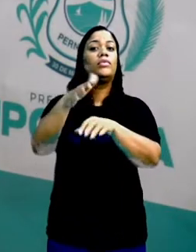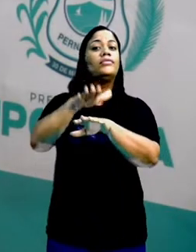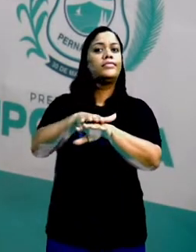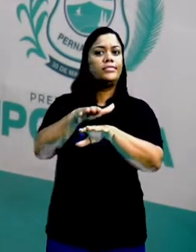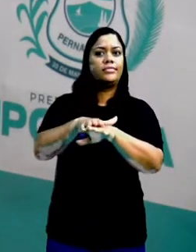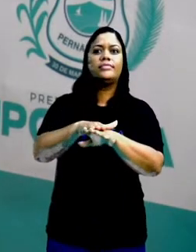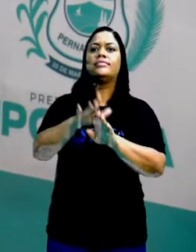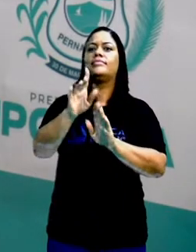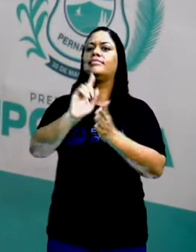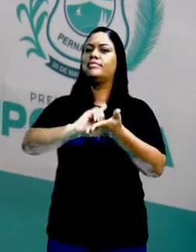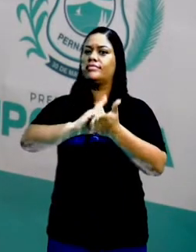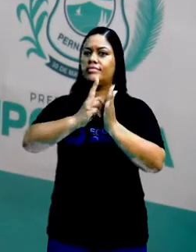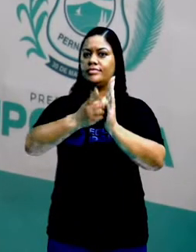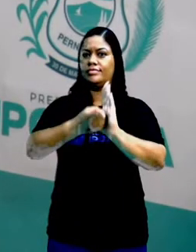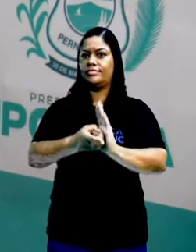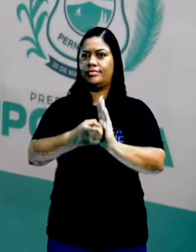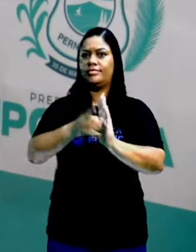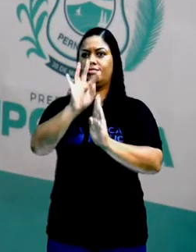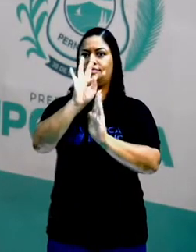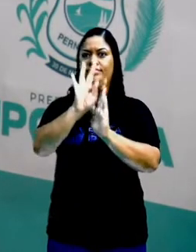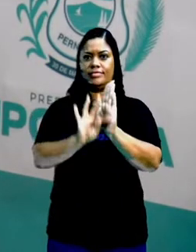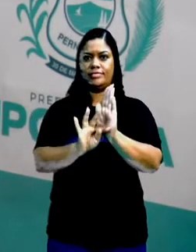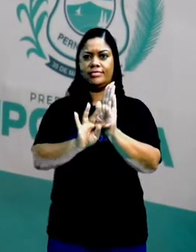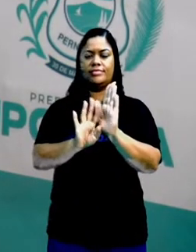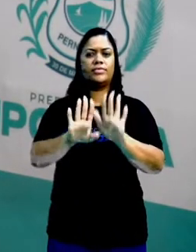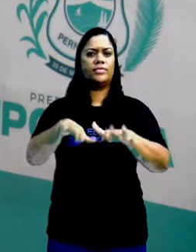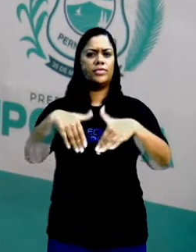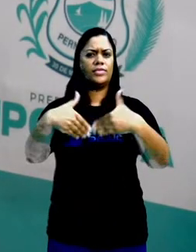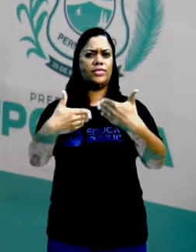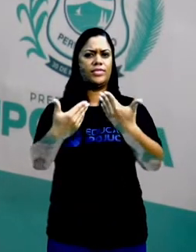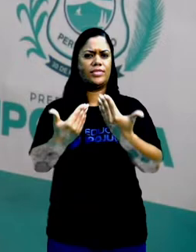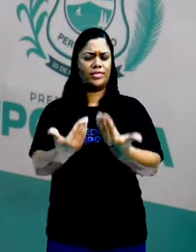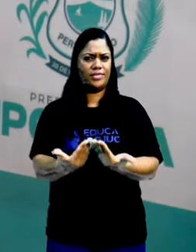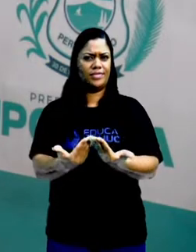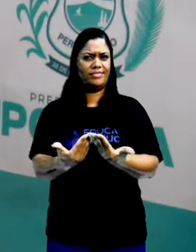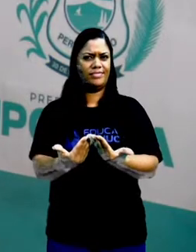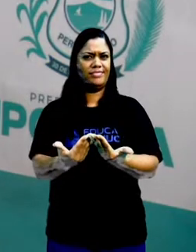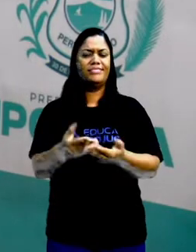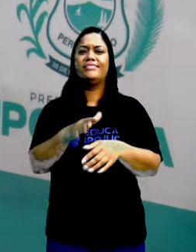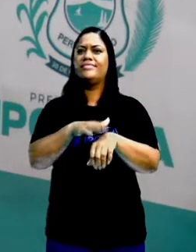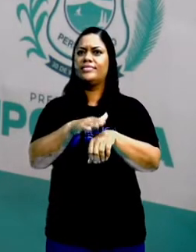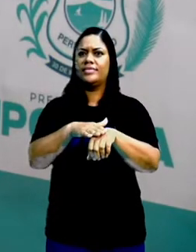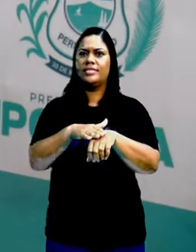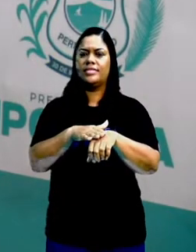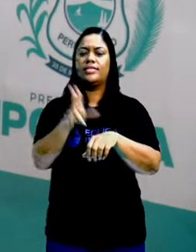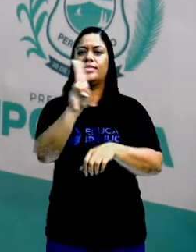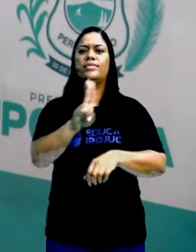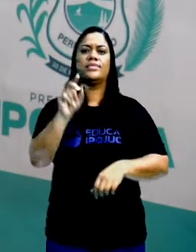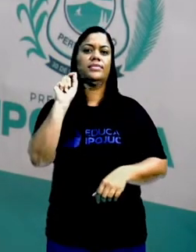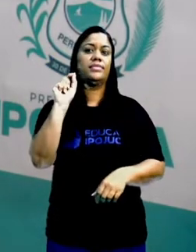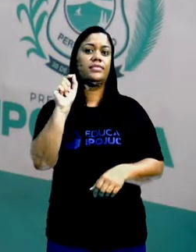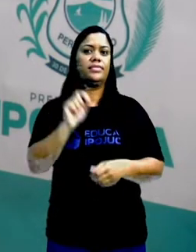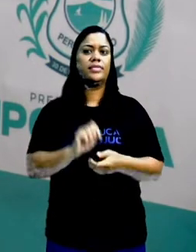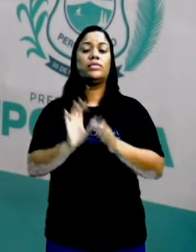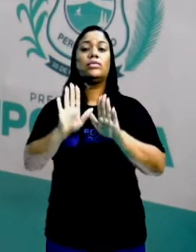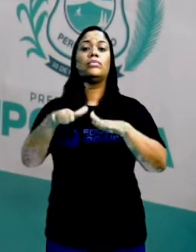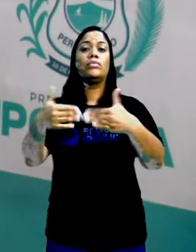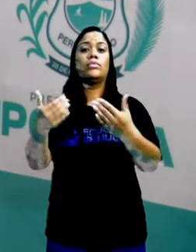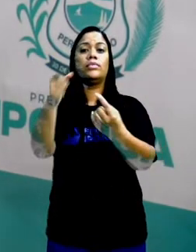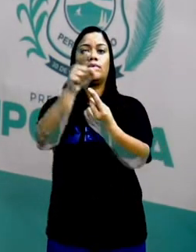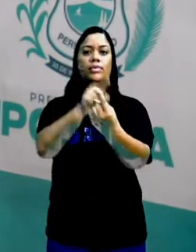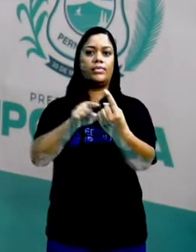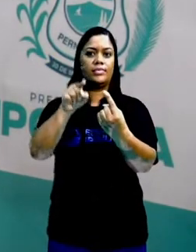desse gênero textual a função né do artigo de opinião ele serve para quê né ele tem que o